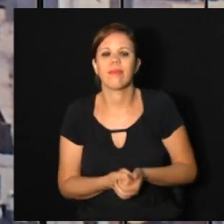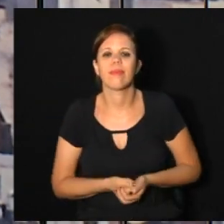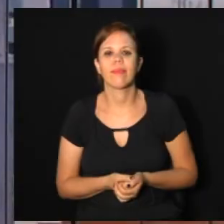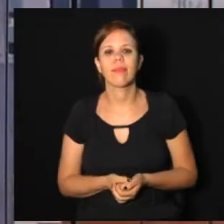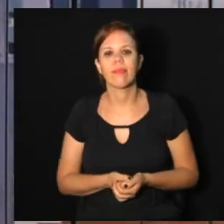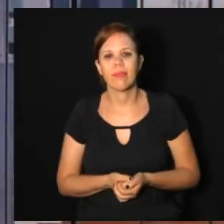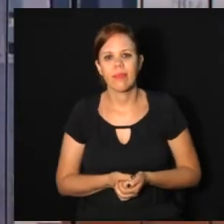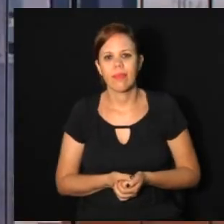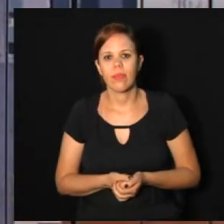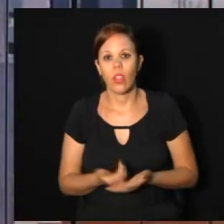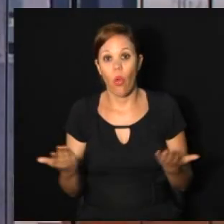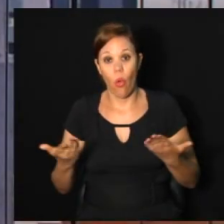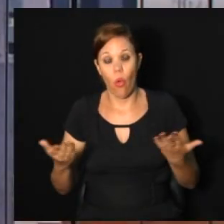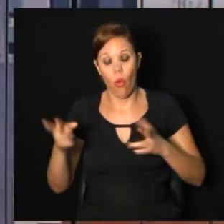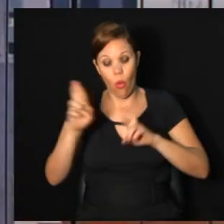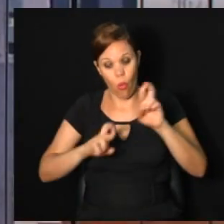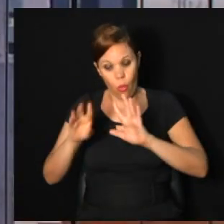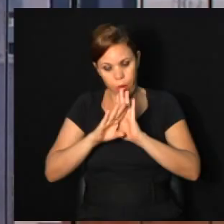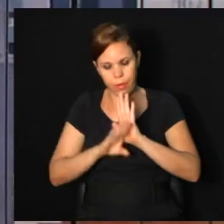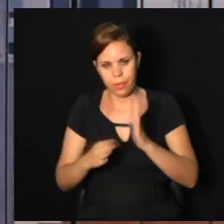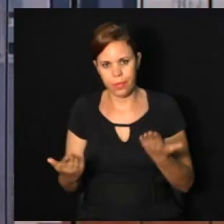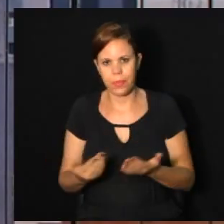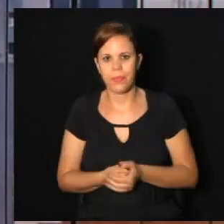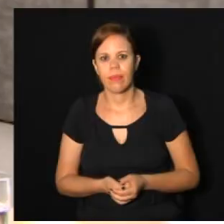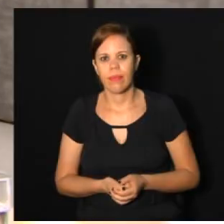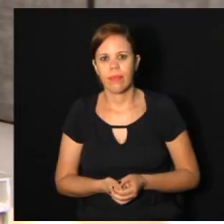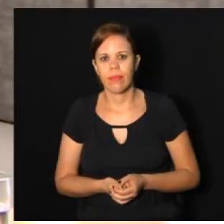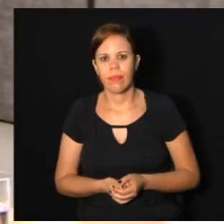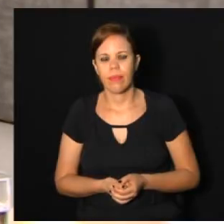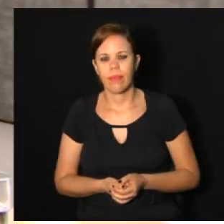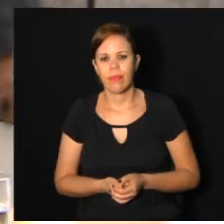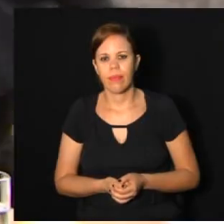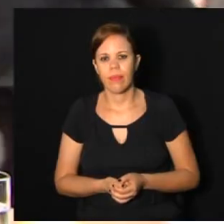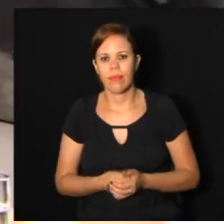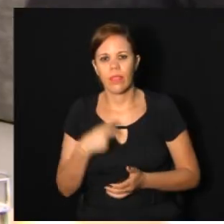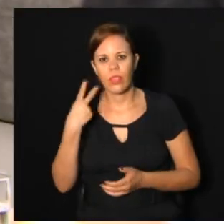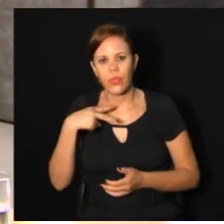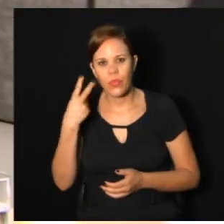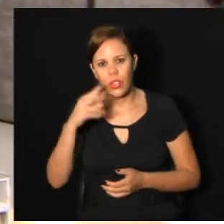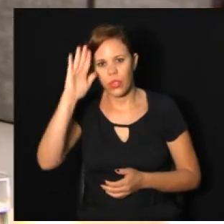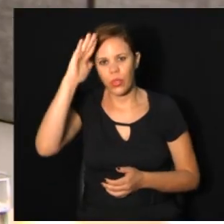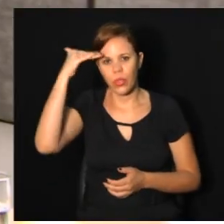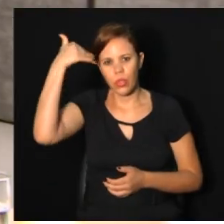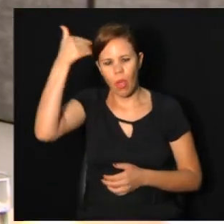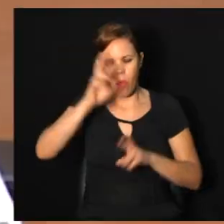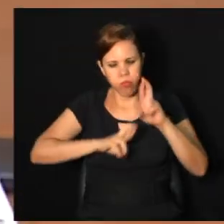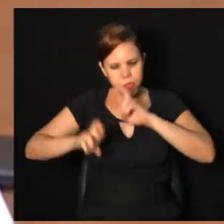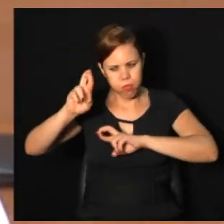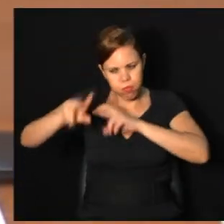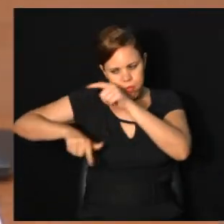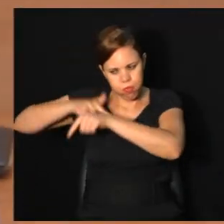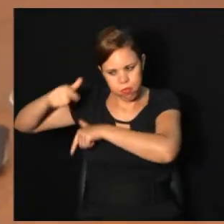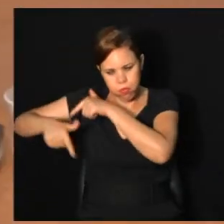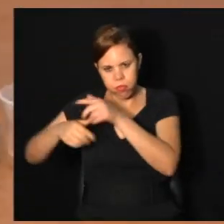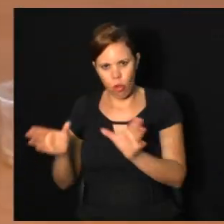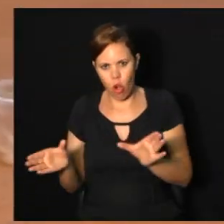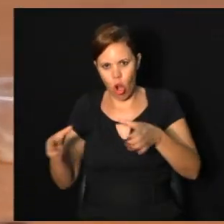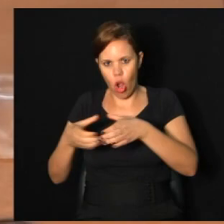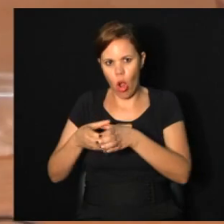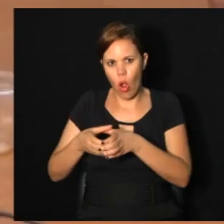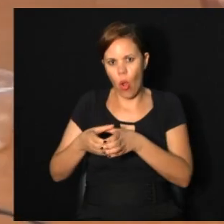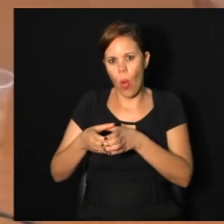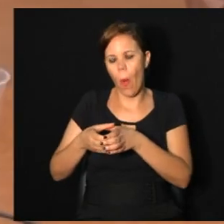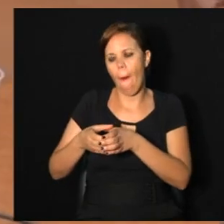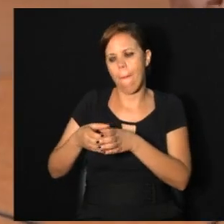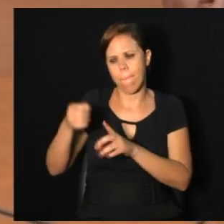audiência. Confira agora os destaques de hoje. Vereador Pedro Tourinho analisa os trabalhos da Comissão de Política